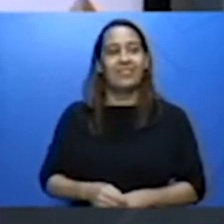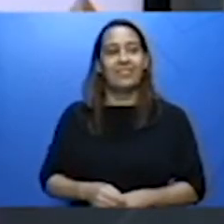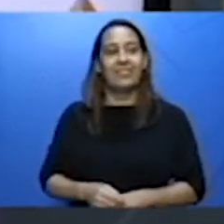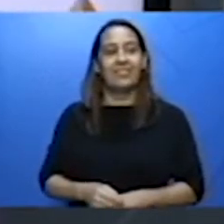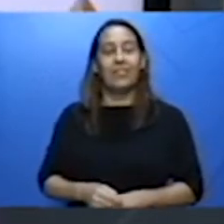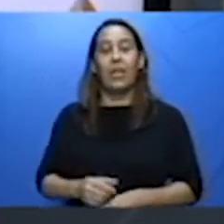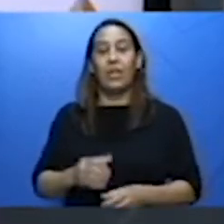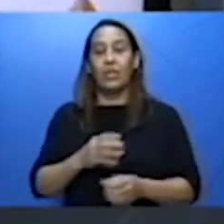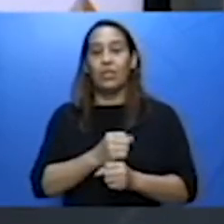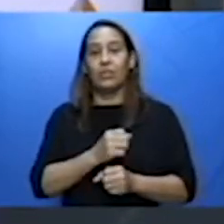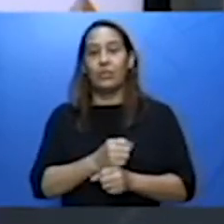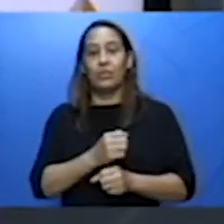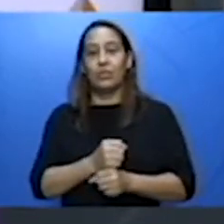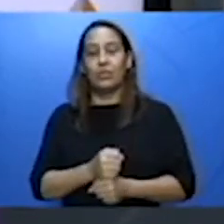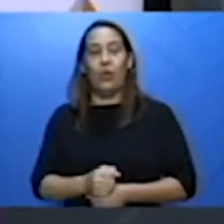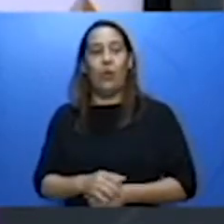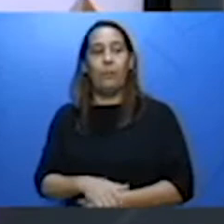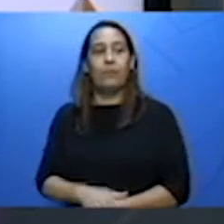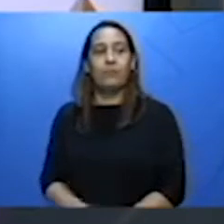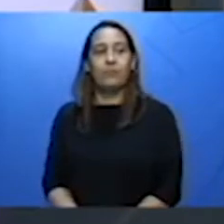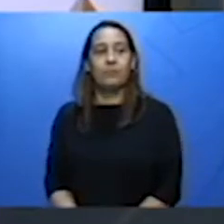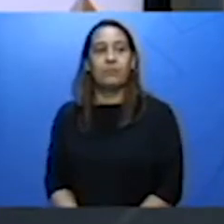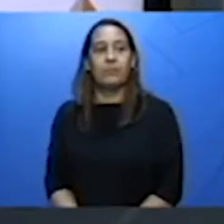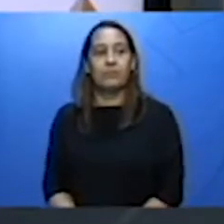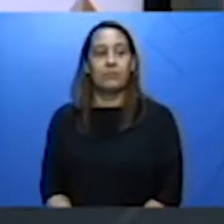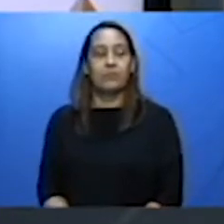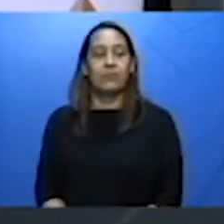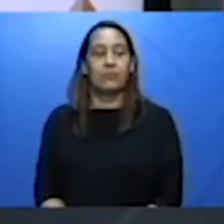unidades, soma as dezenas. Vamos ver se você acertou.